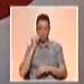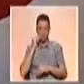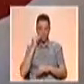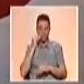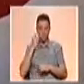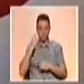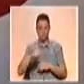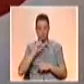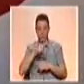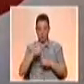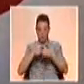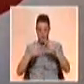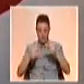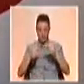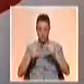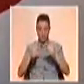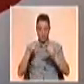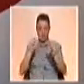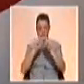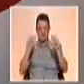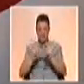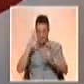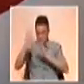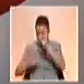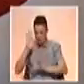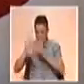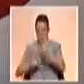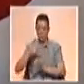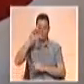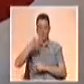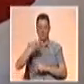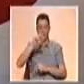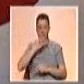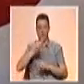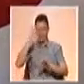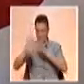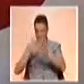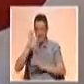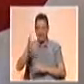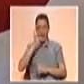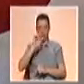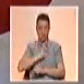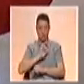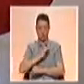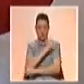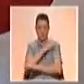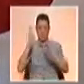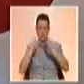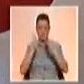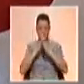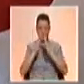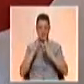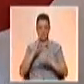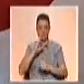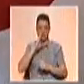leitos de plantas são sistemas de tratamento também que permitem tratar a água que vem de nossas casas, por exemplo. Também podem ser no contexto Estamos